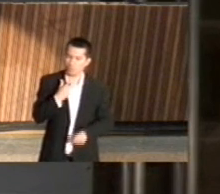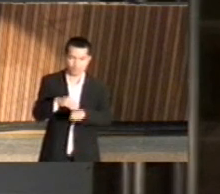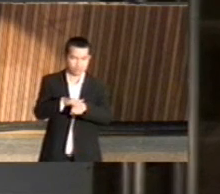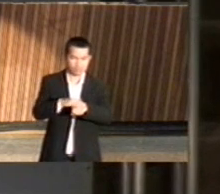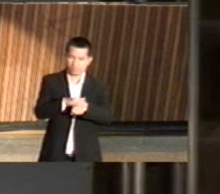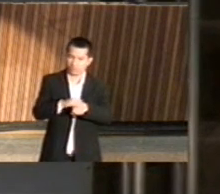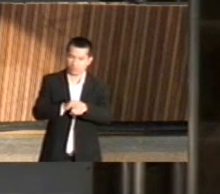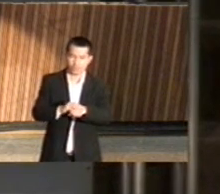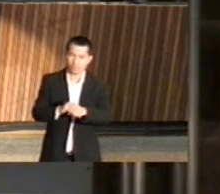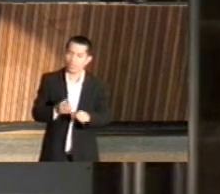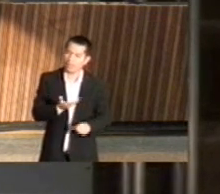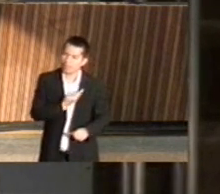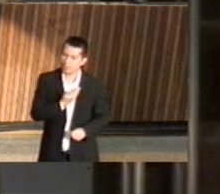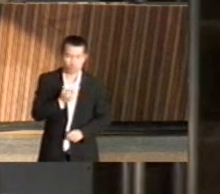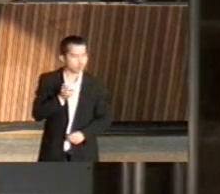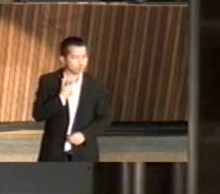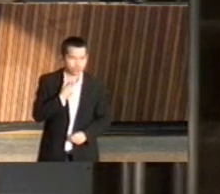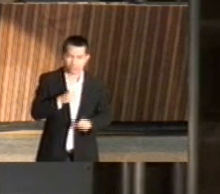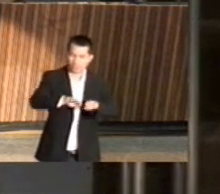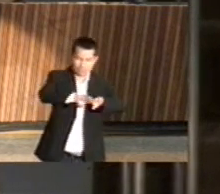Será?